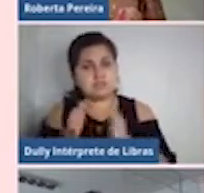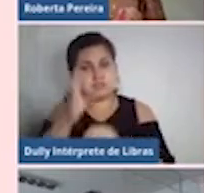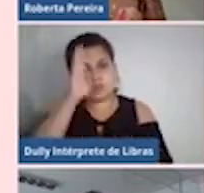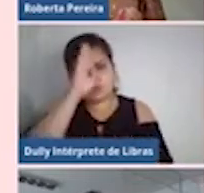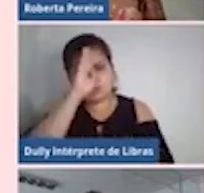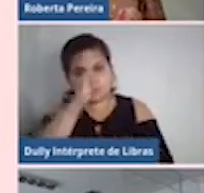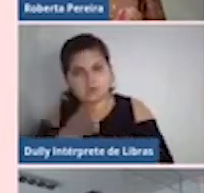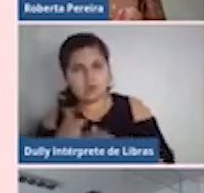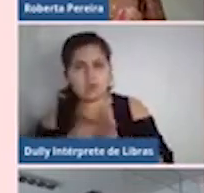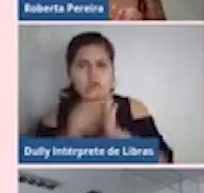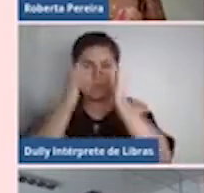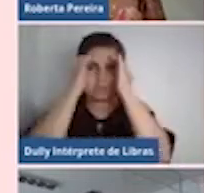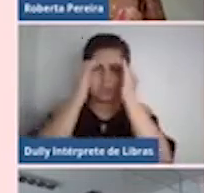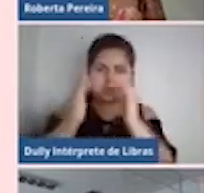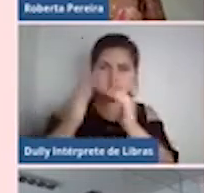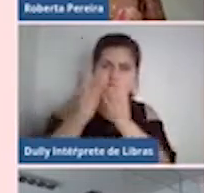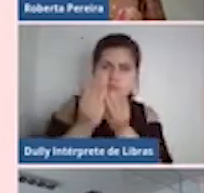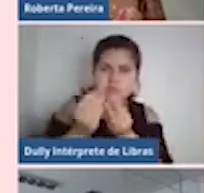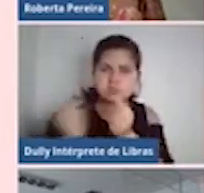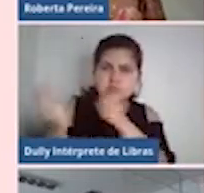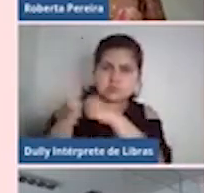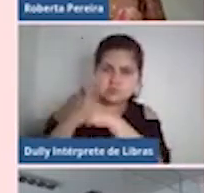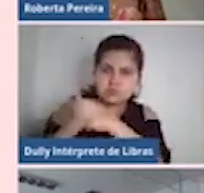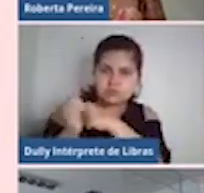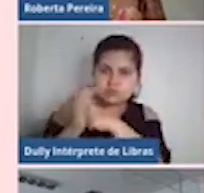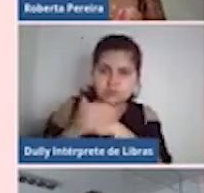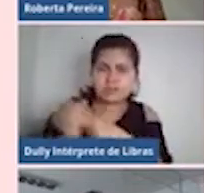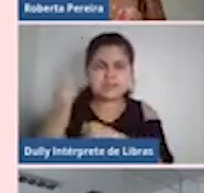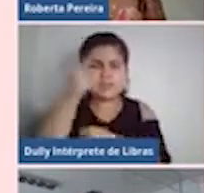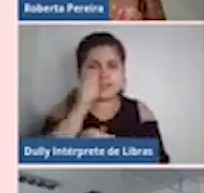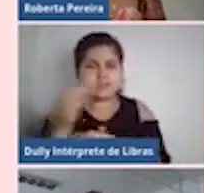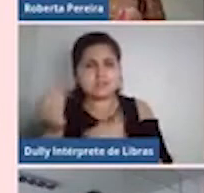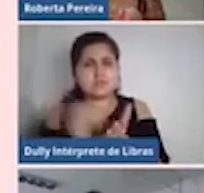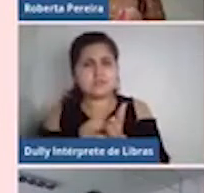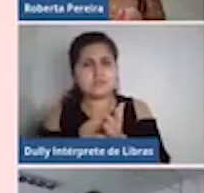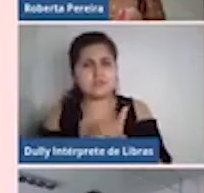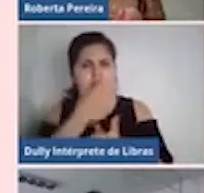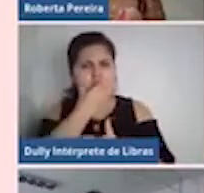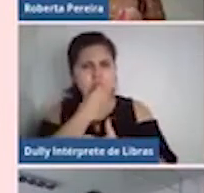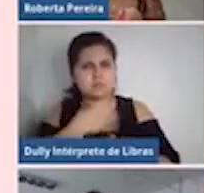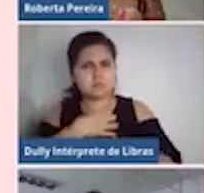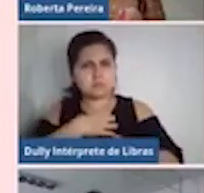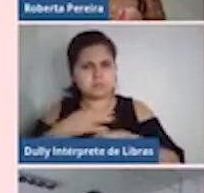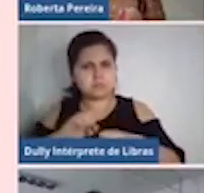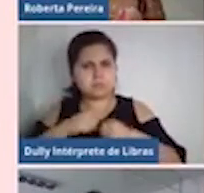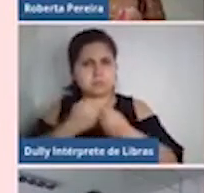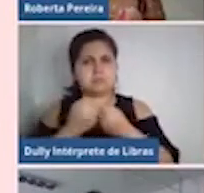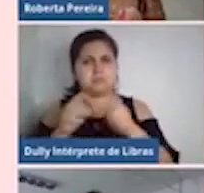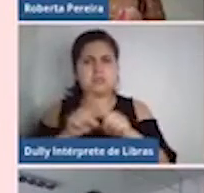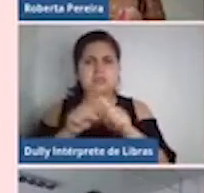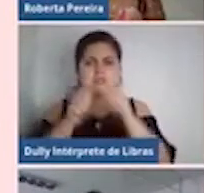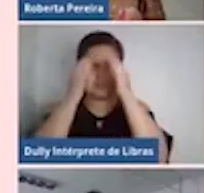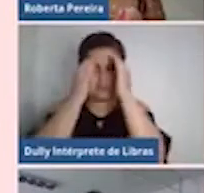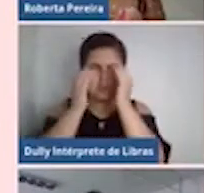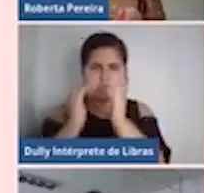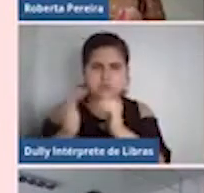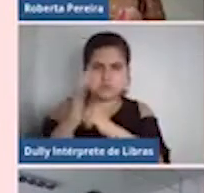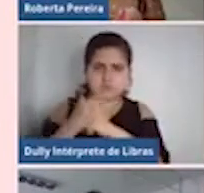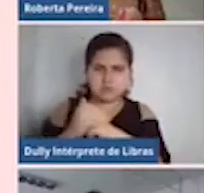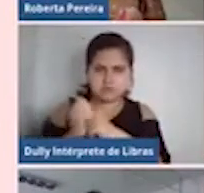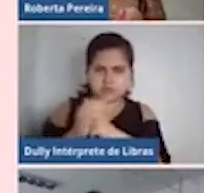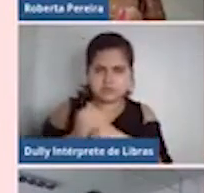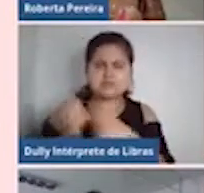por gentileza, né, que a gente consiga exercer essa masculinidade, mas também permeado de respeito e gentileza,